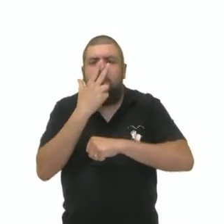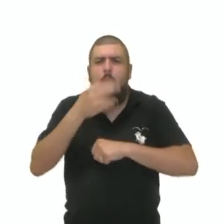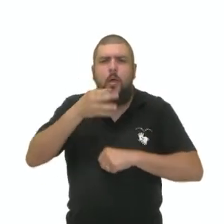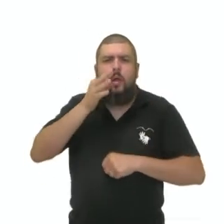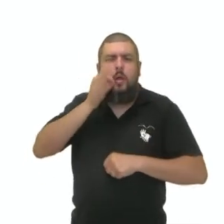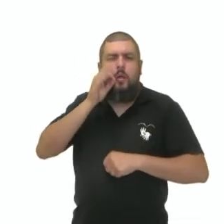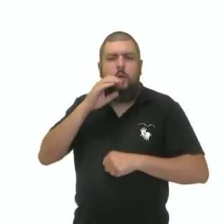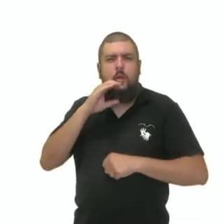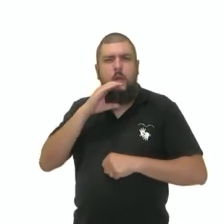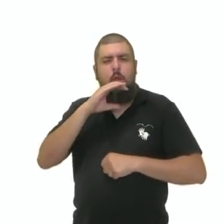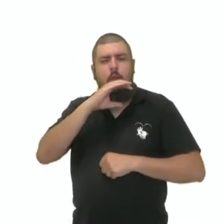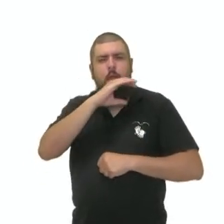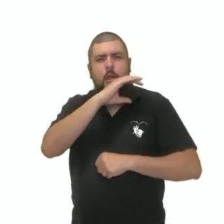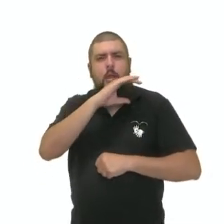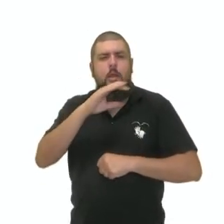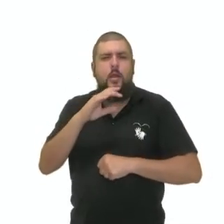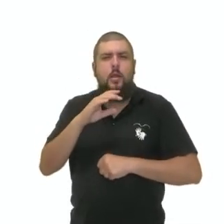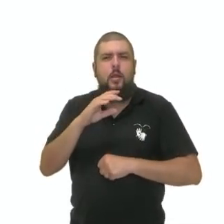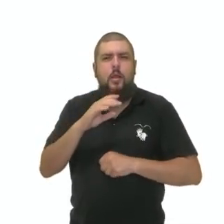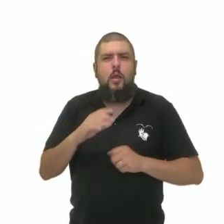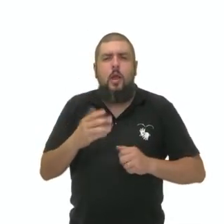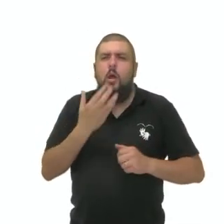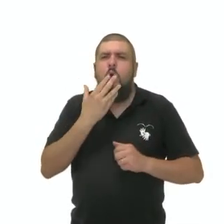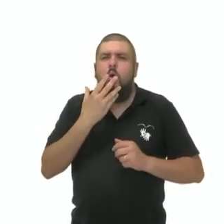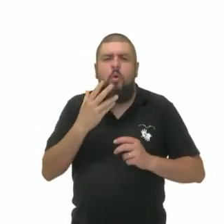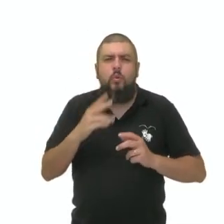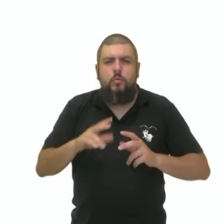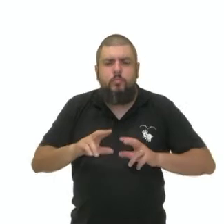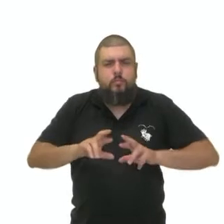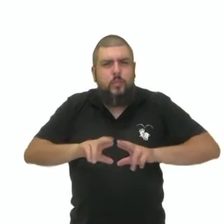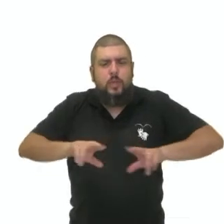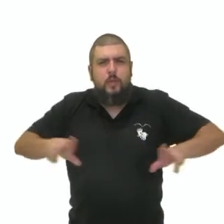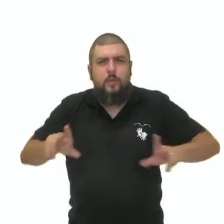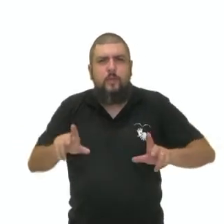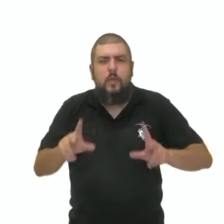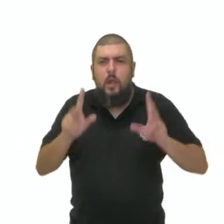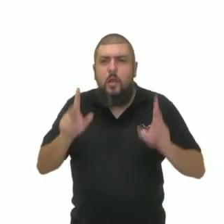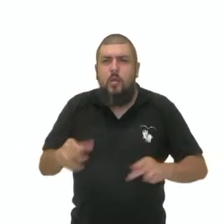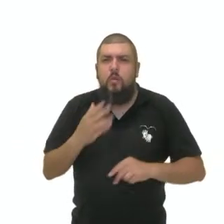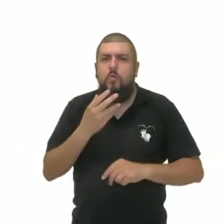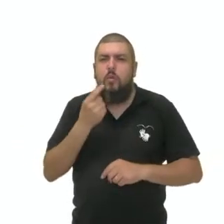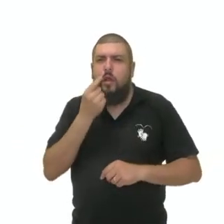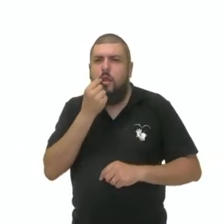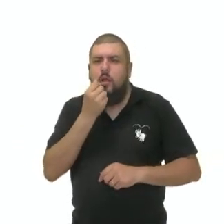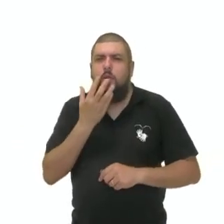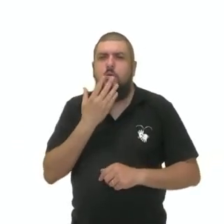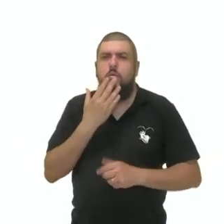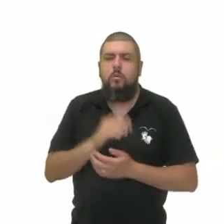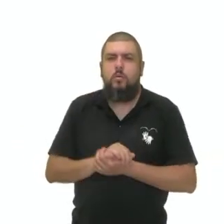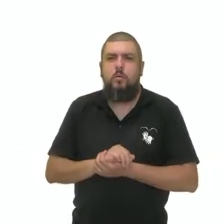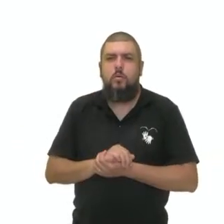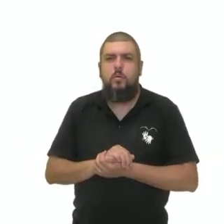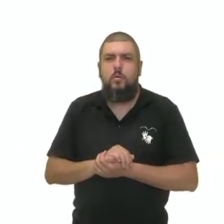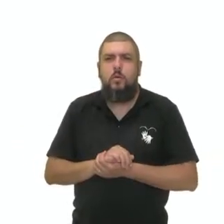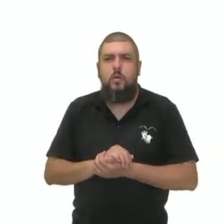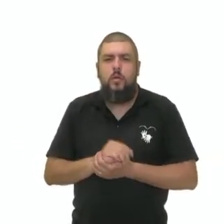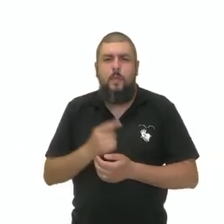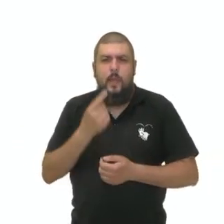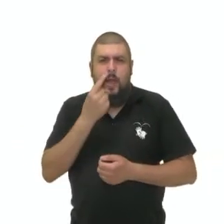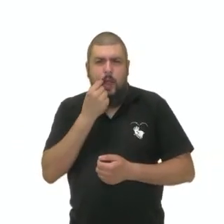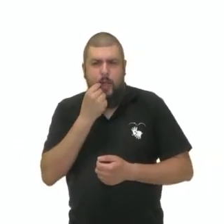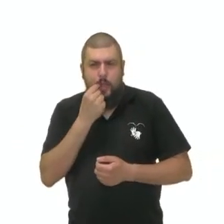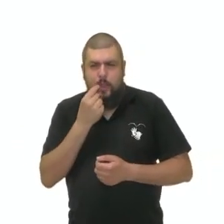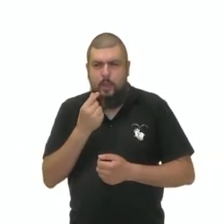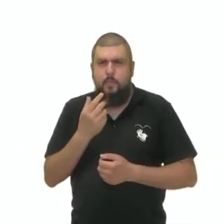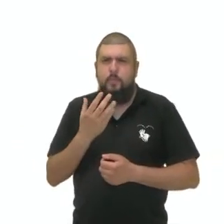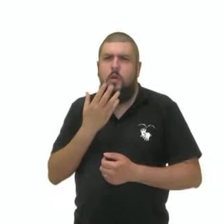As cores são diferentes, iguais aos lápis de cor. Tem gente que fala que existe lápis cor de pele? Como